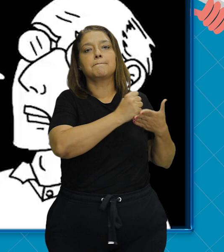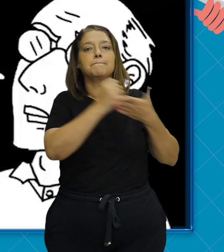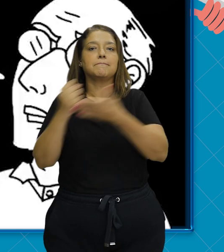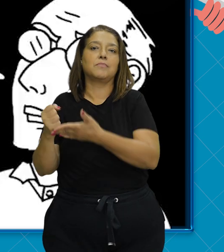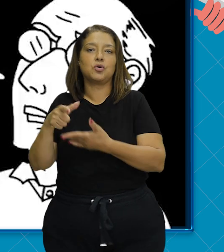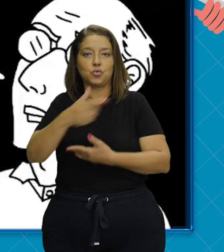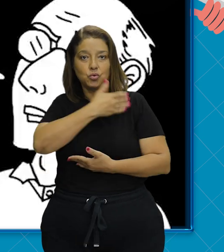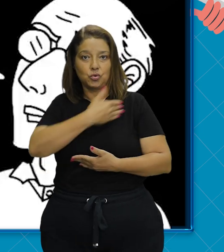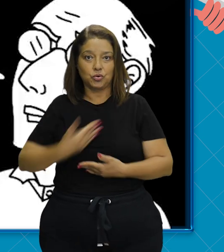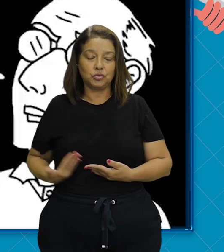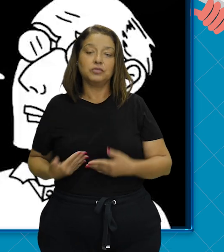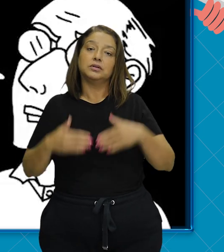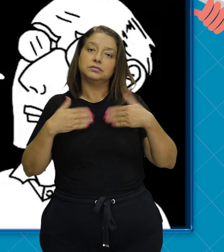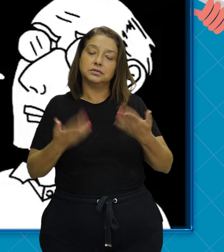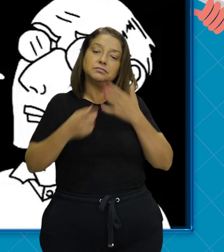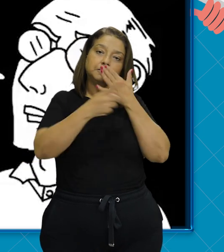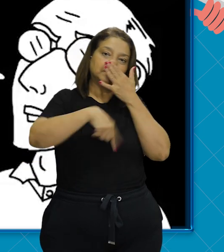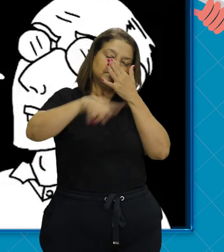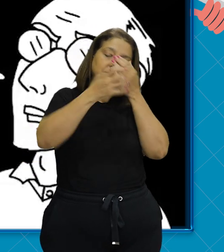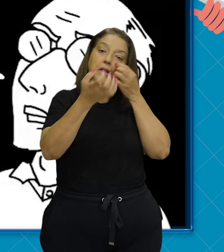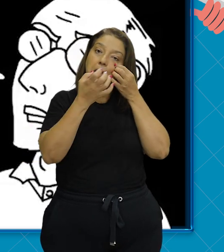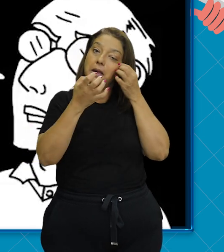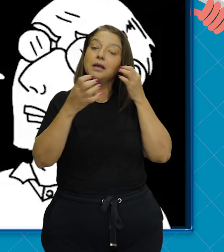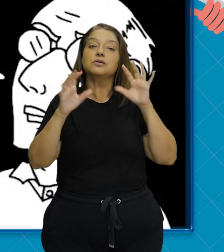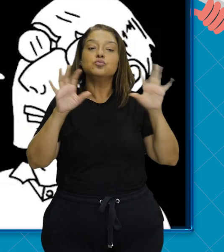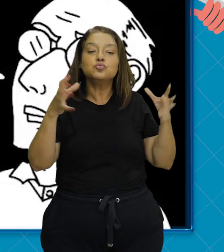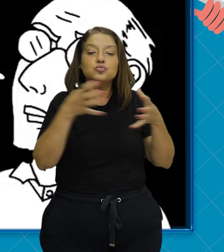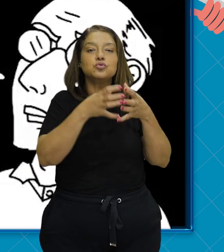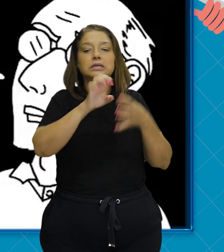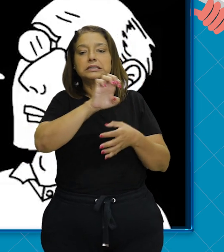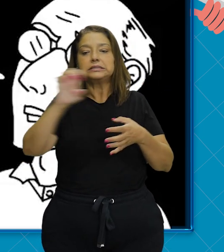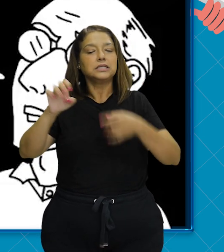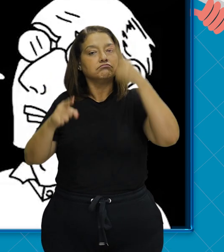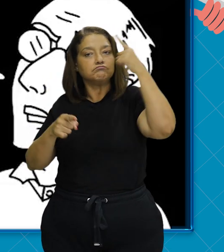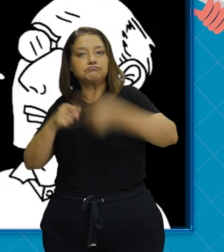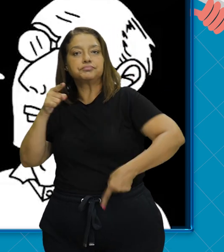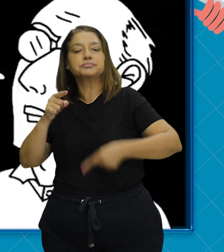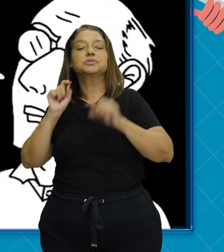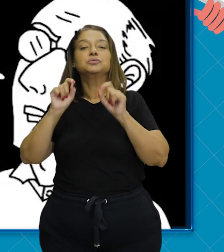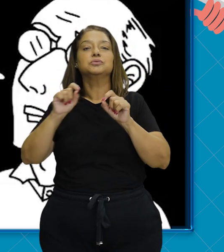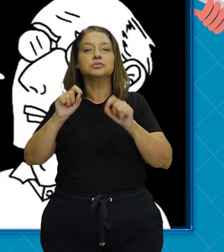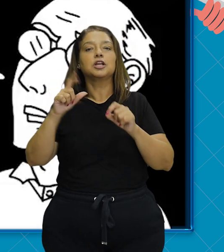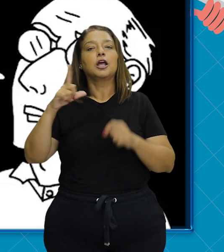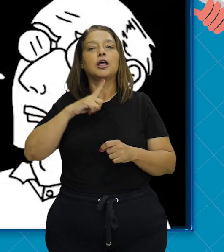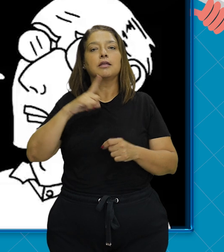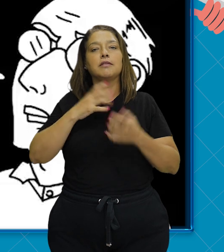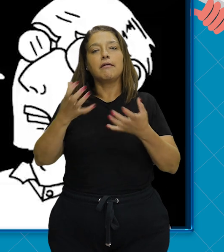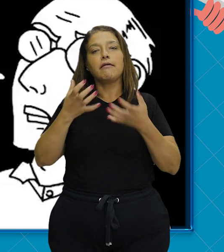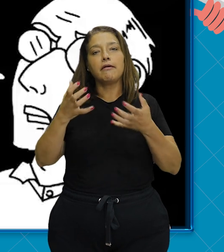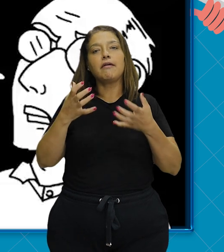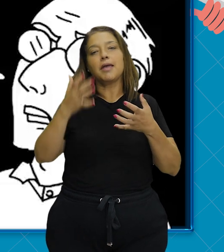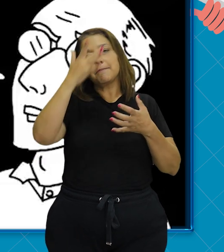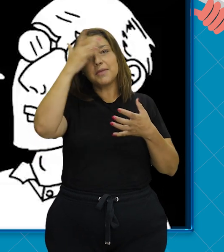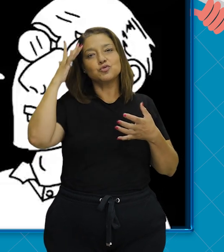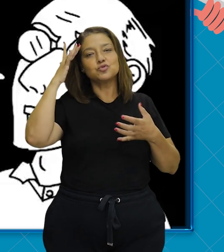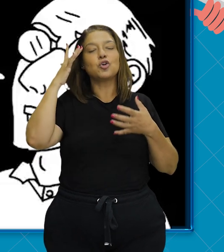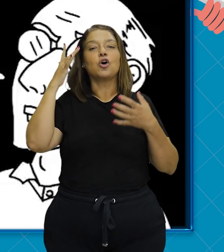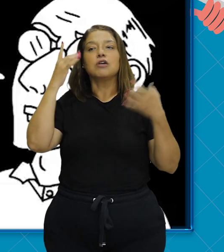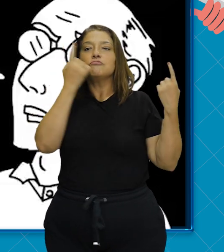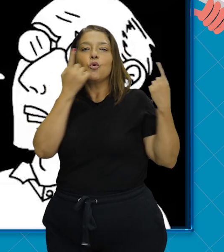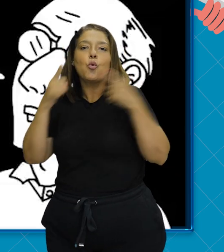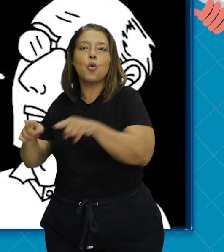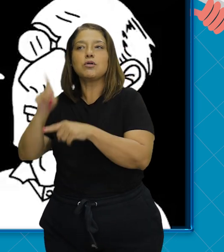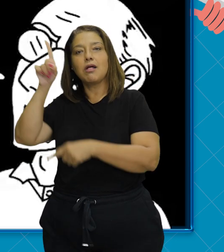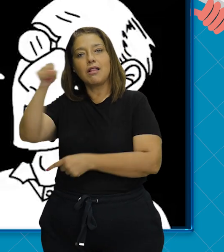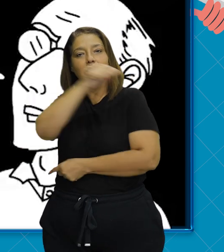governo. Atentados foram promovidos para coibir a ação de grupos de esquerda, como o famoso atentado do Rio Centro, em 1981, no